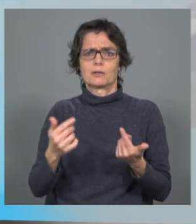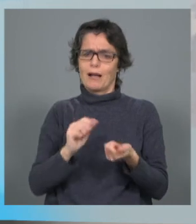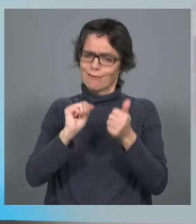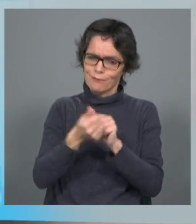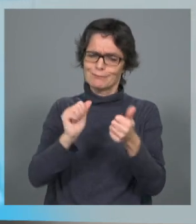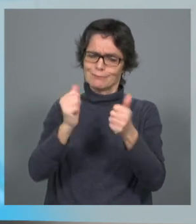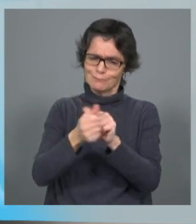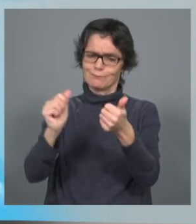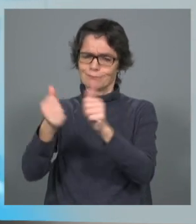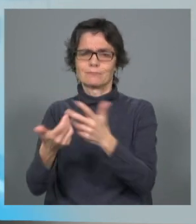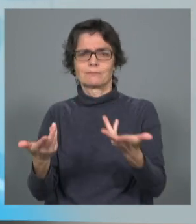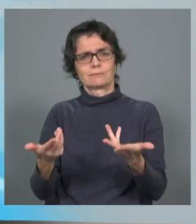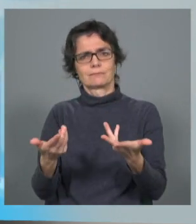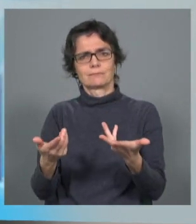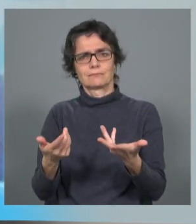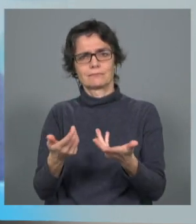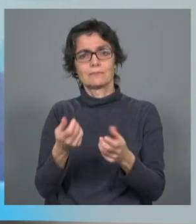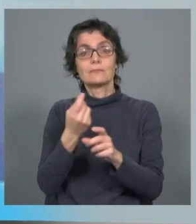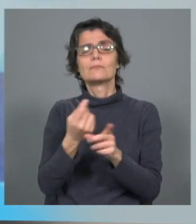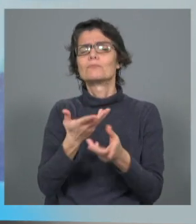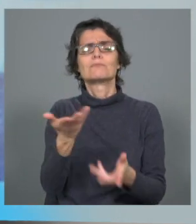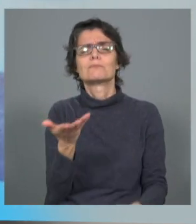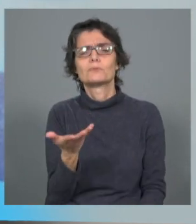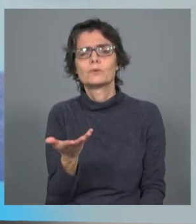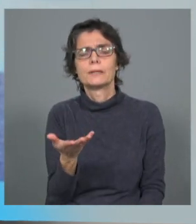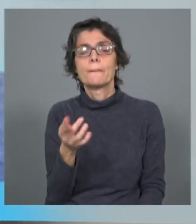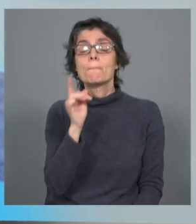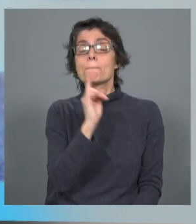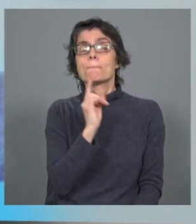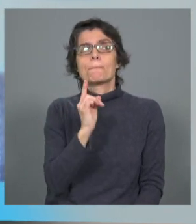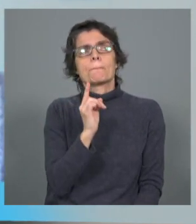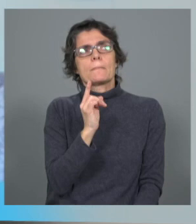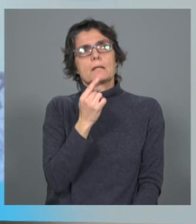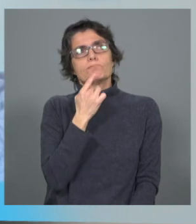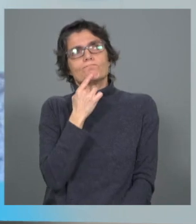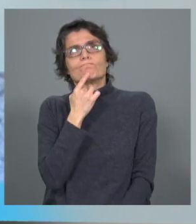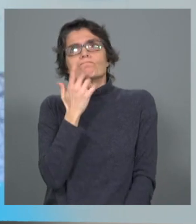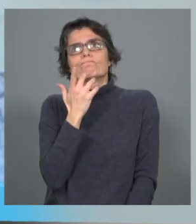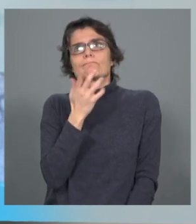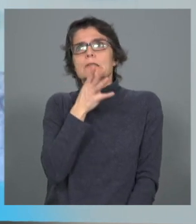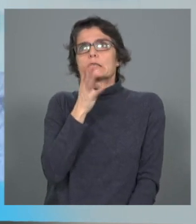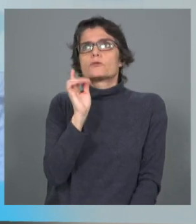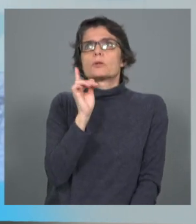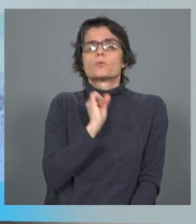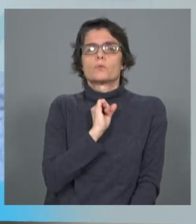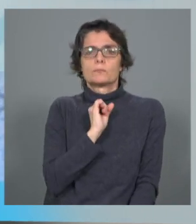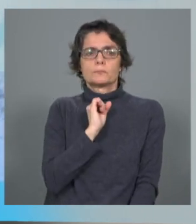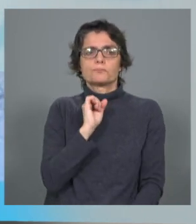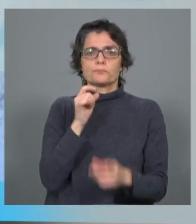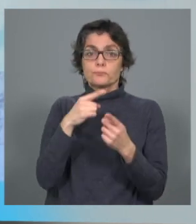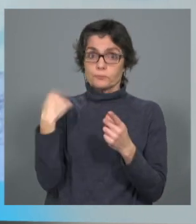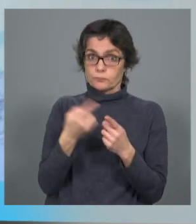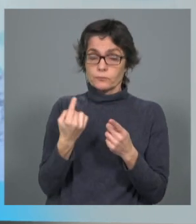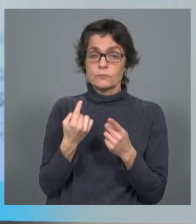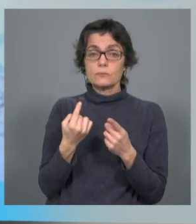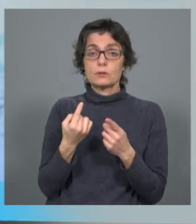das pessoas. E para quê? Eu diria assim, ela calha este ano num momento importante, estamos em plena